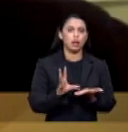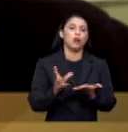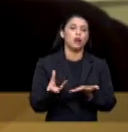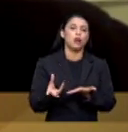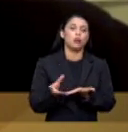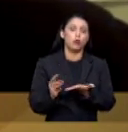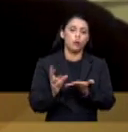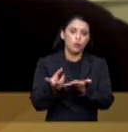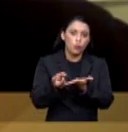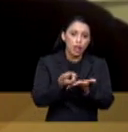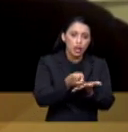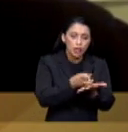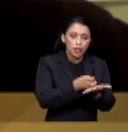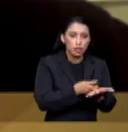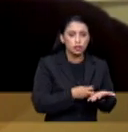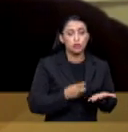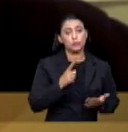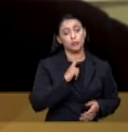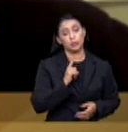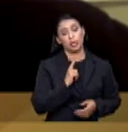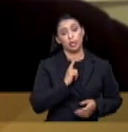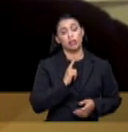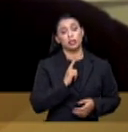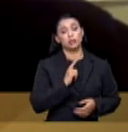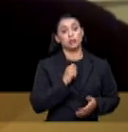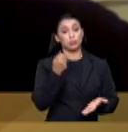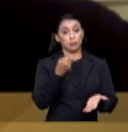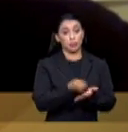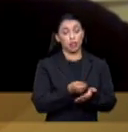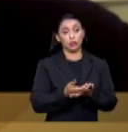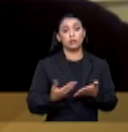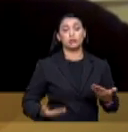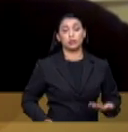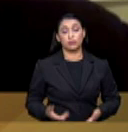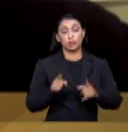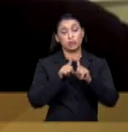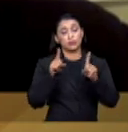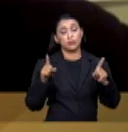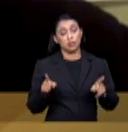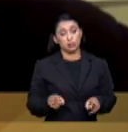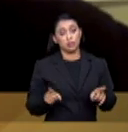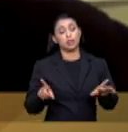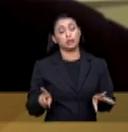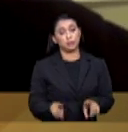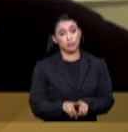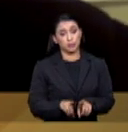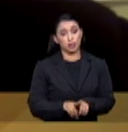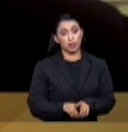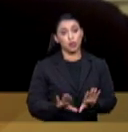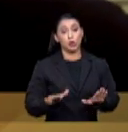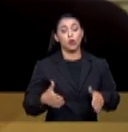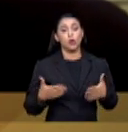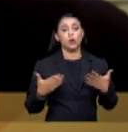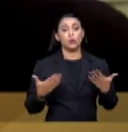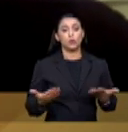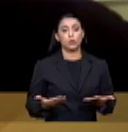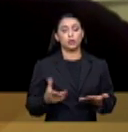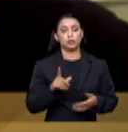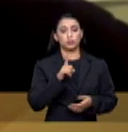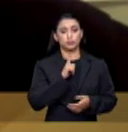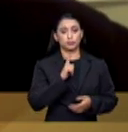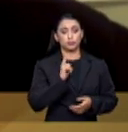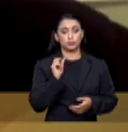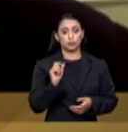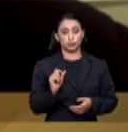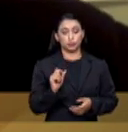como a remuneração, proventos, pago aos servidores e empregados estaduais. Quando a instituição,